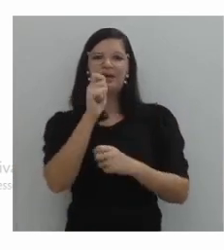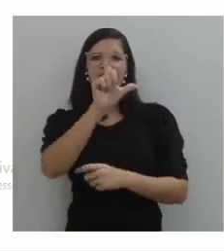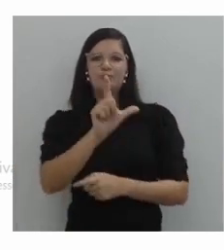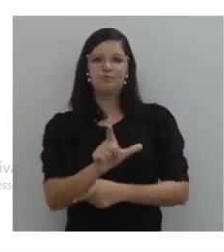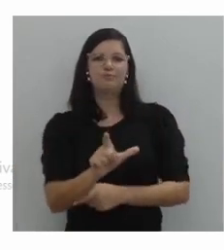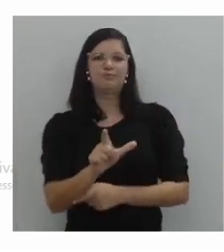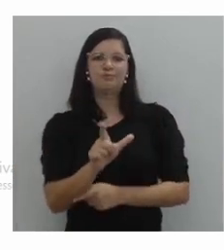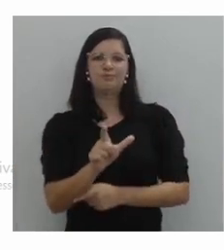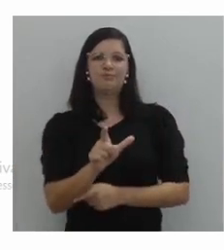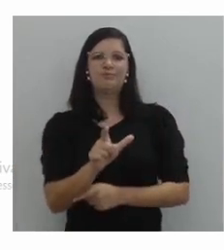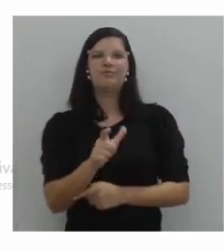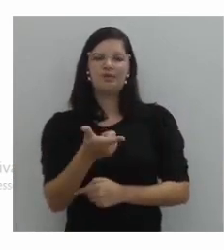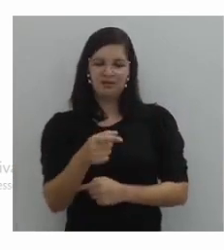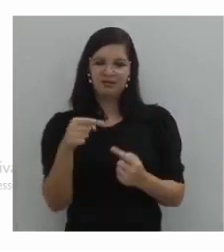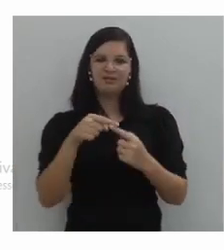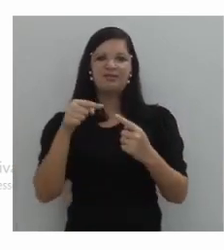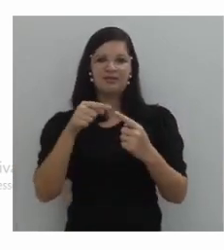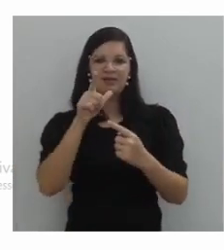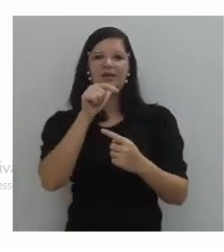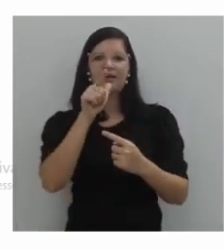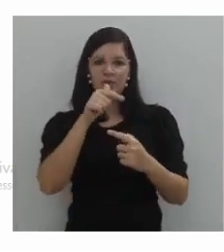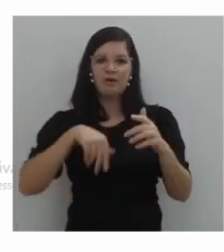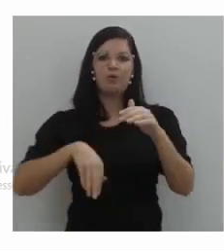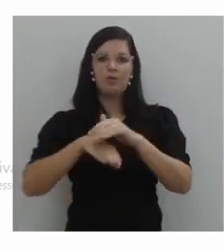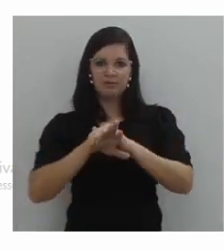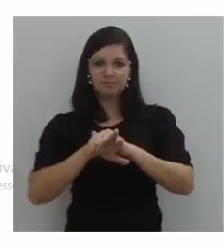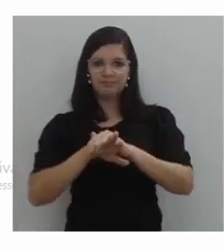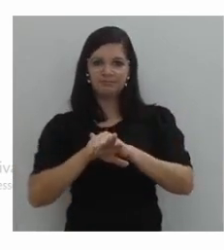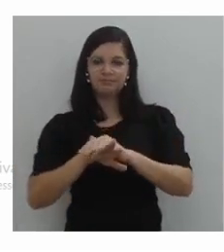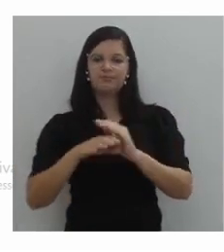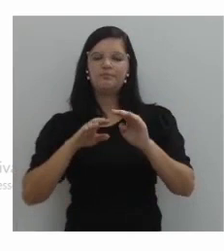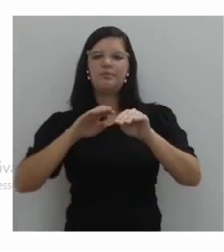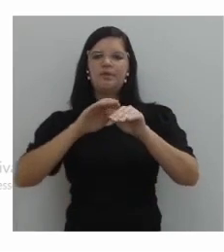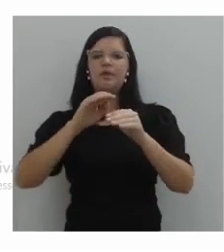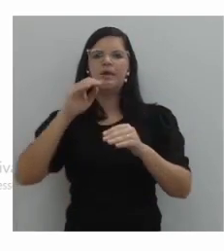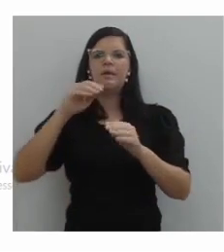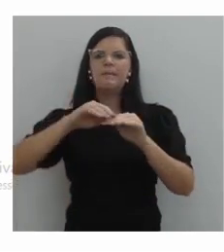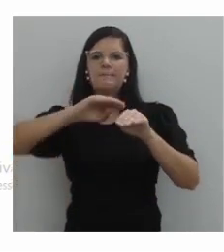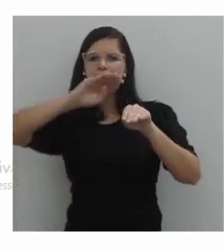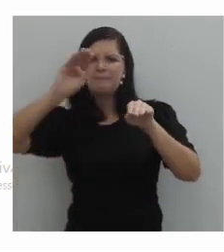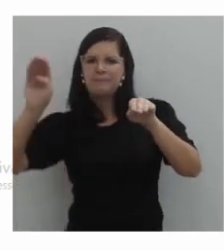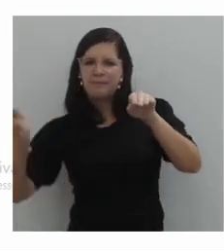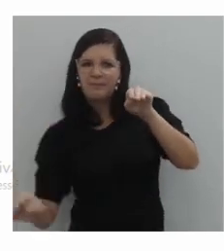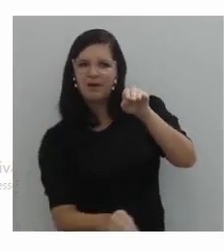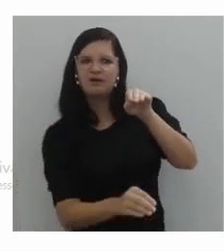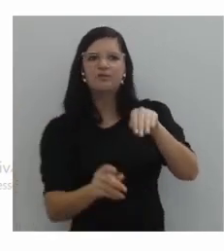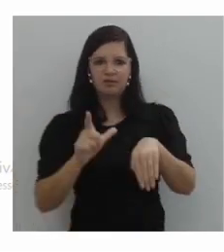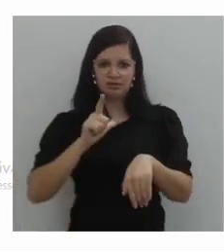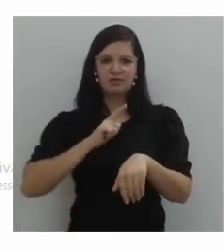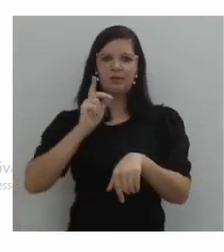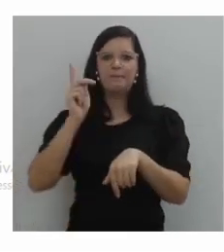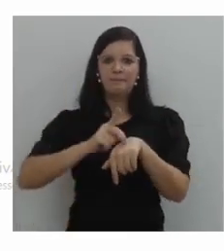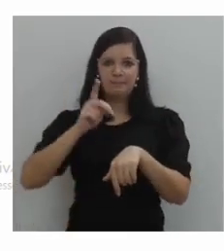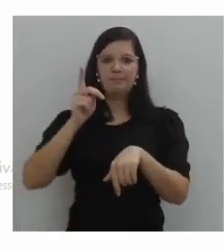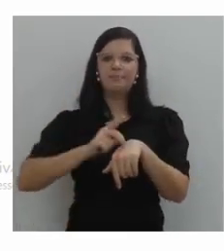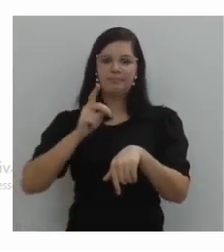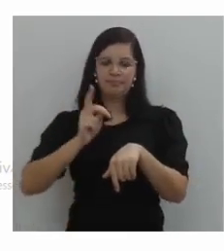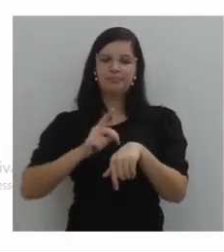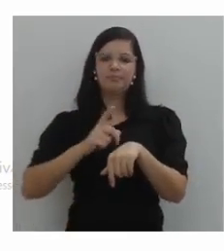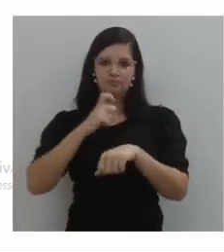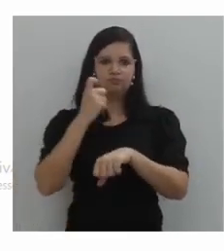parte azul aí, toda é uma representação de água armazenada. E abaixo vocês veem uma formação de rochas